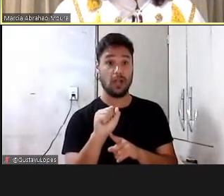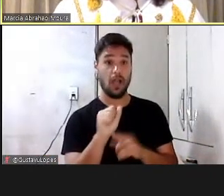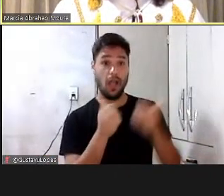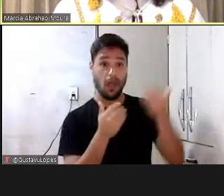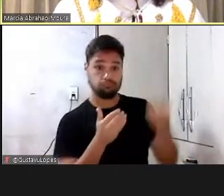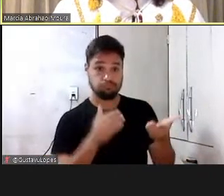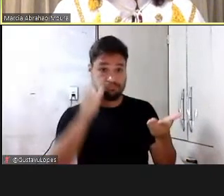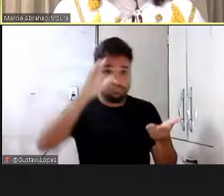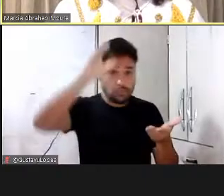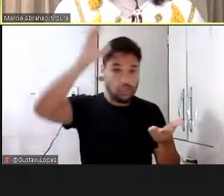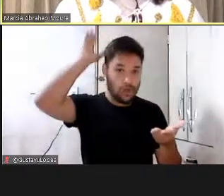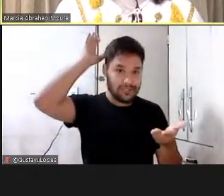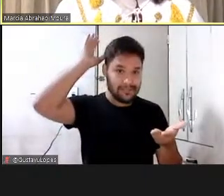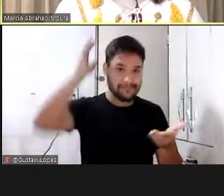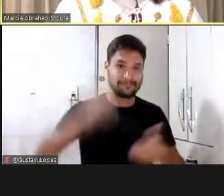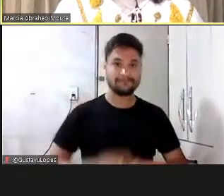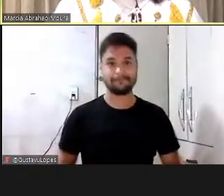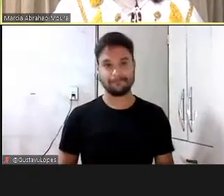Noam Chomsky.